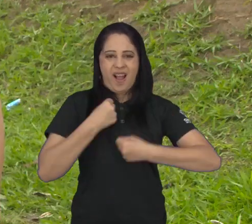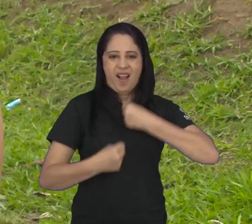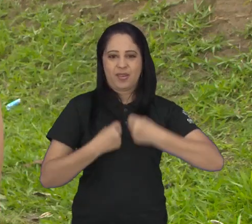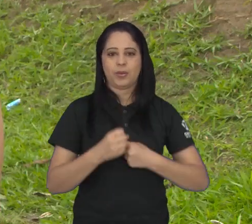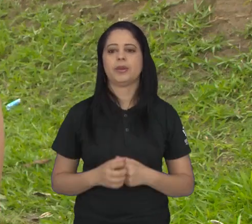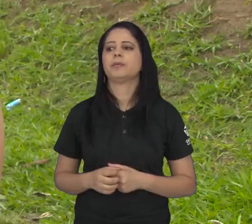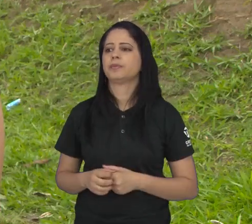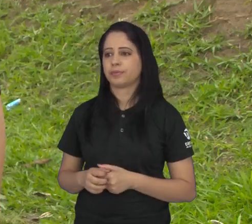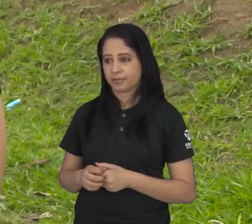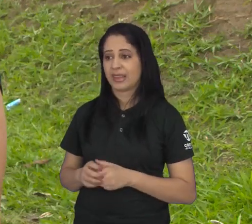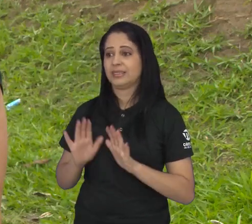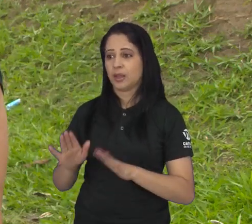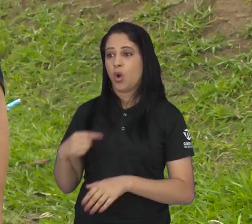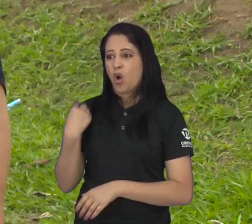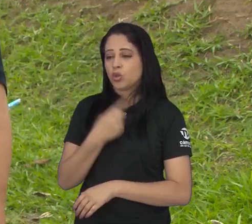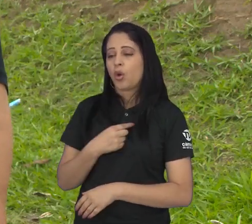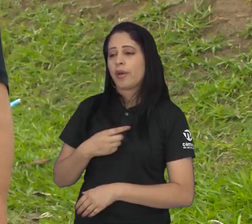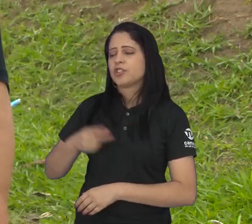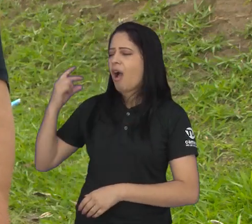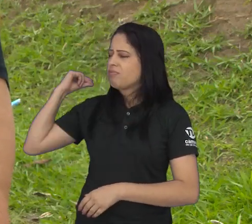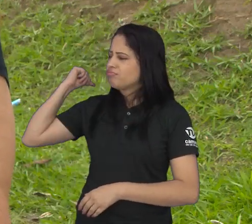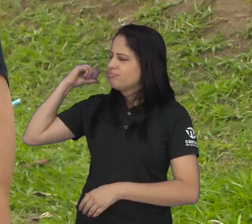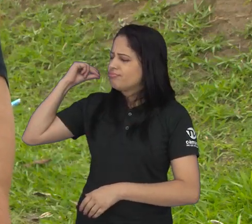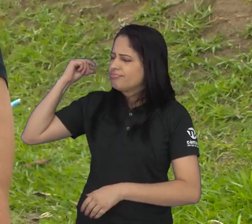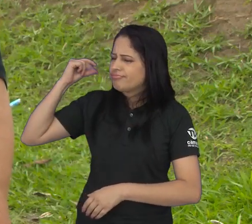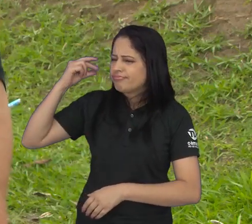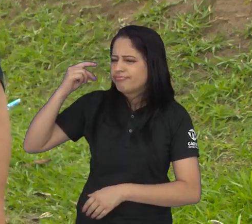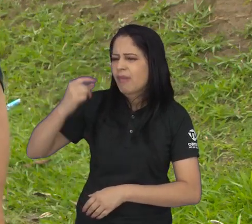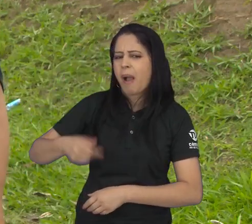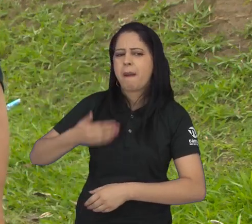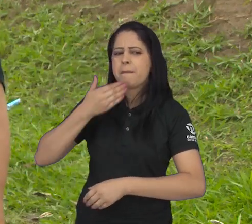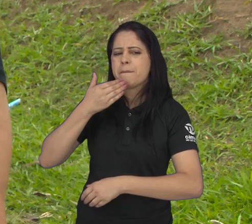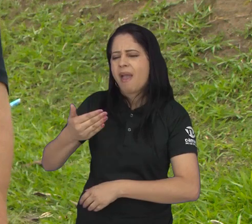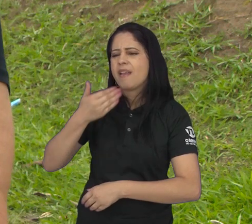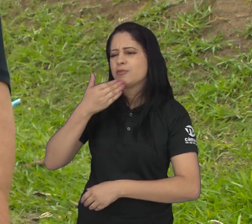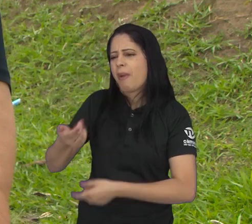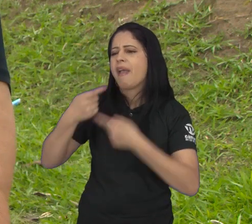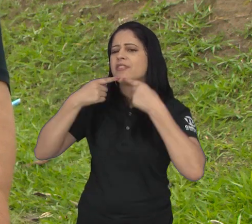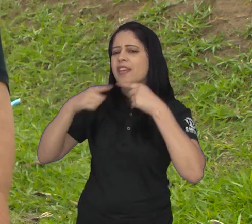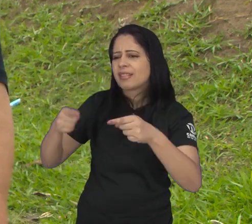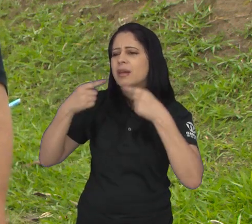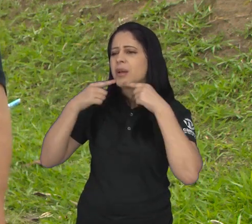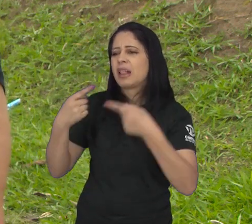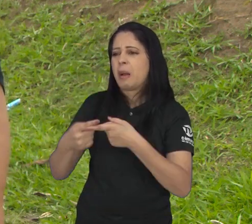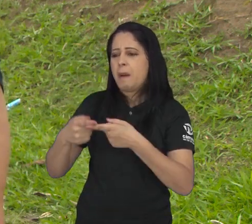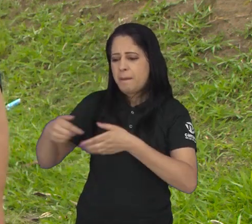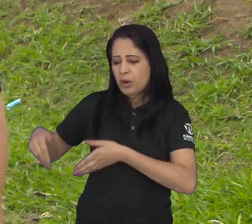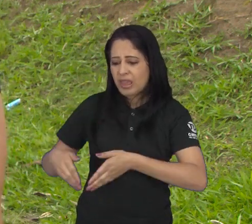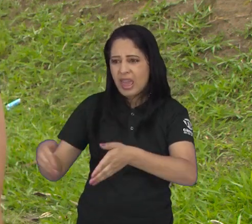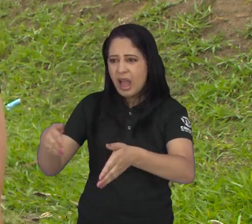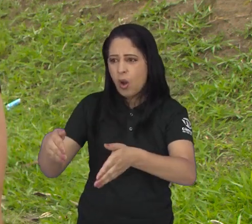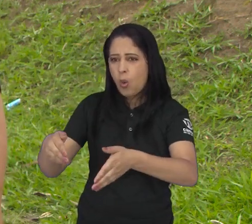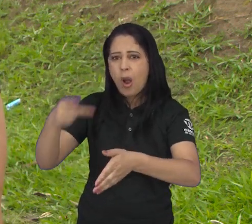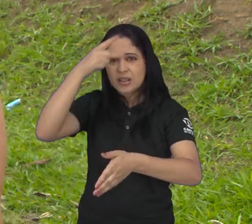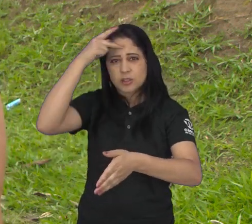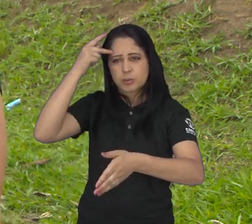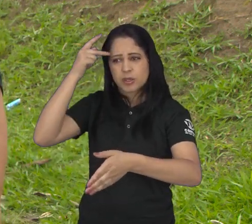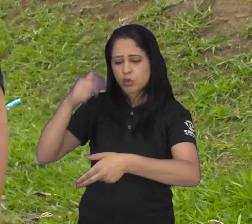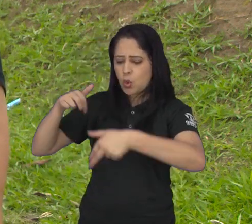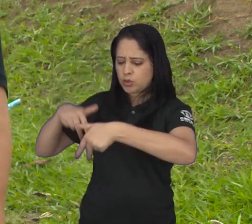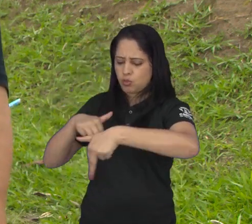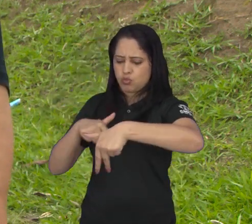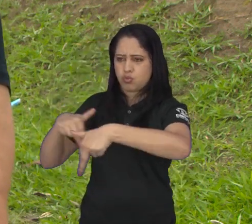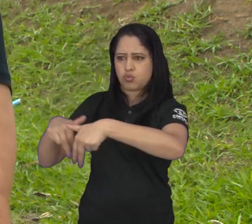é uma reivindicação que a gente já faz há muito tempo né que aqui é uma um lugar onde muita gente faz caminhada